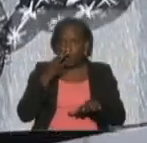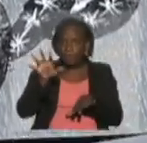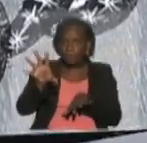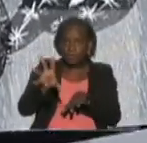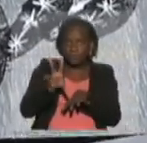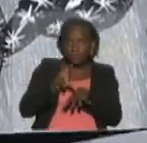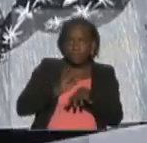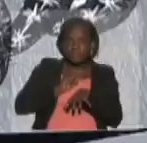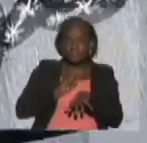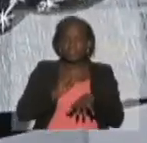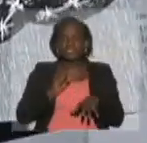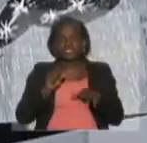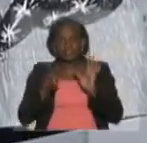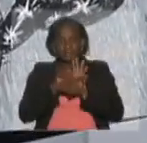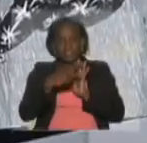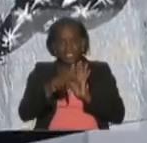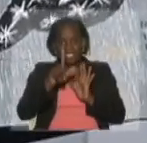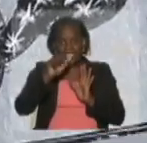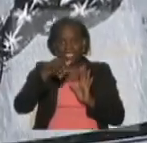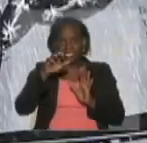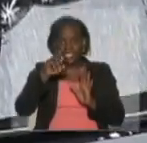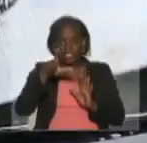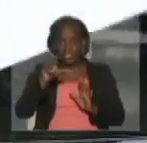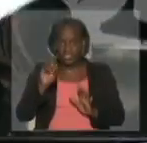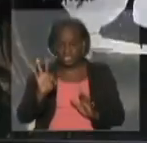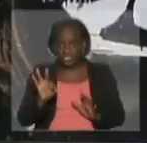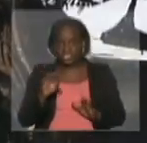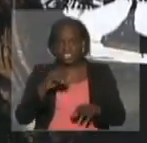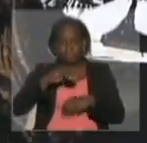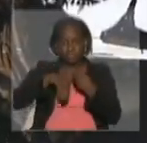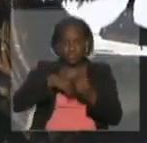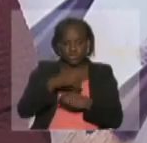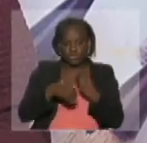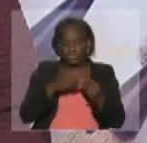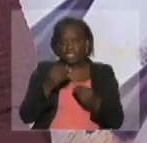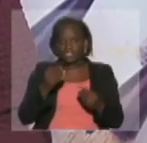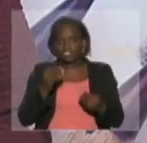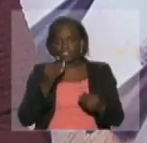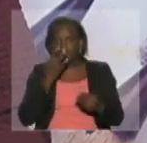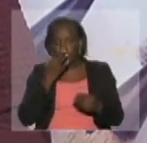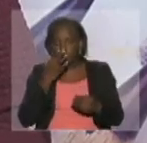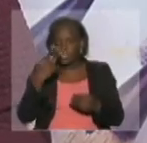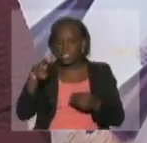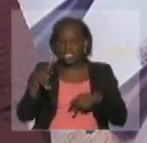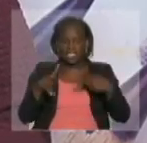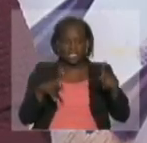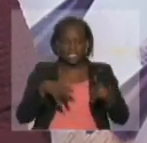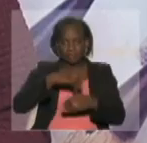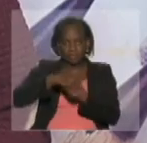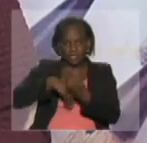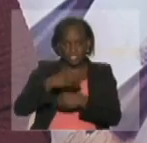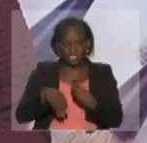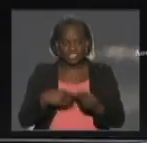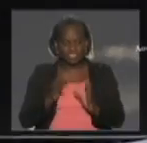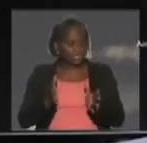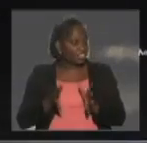cores do Lancelot. Ó. A mistura, né? Quer dizer, a vegetação do Lampião com as cores do Lancelot.